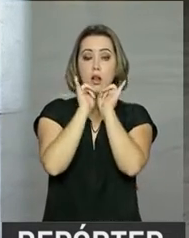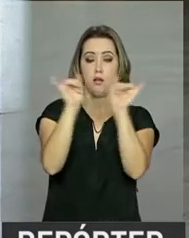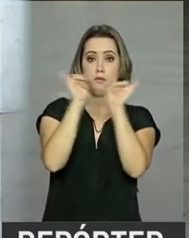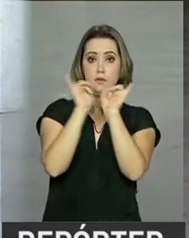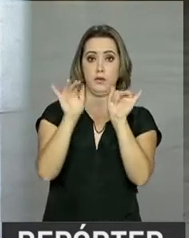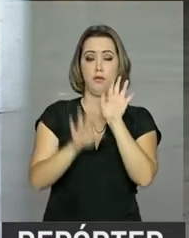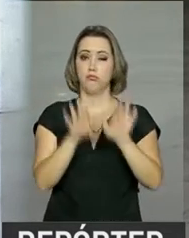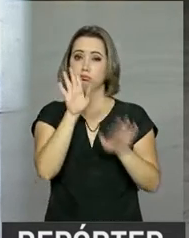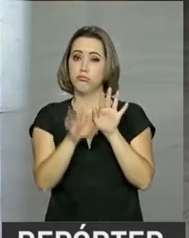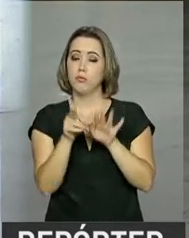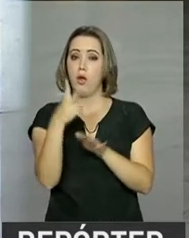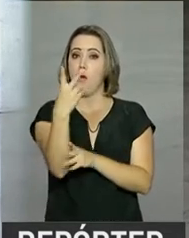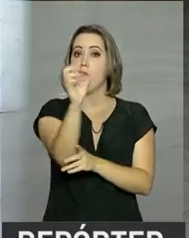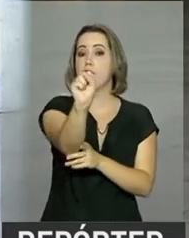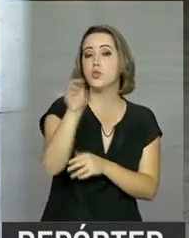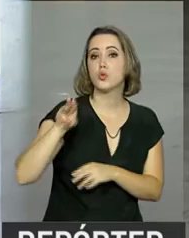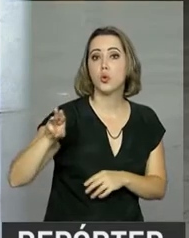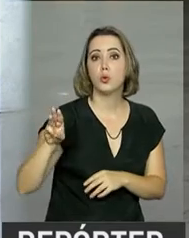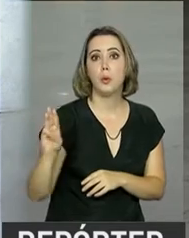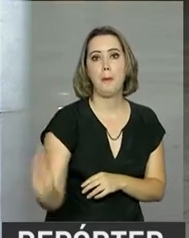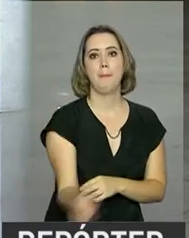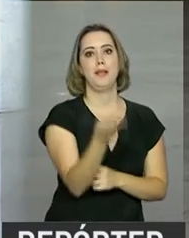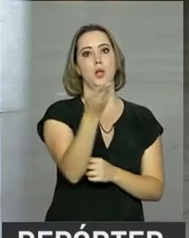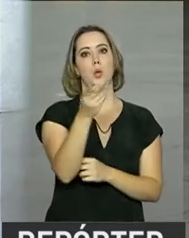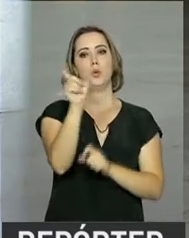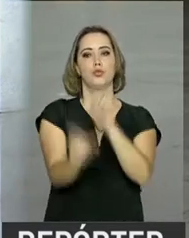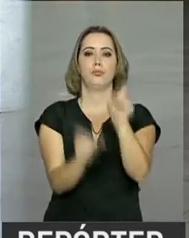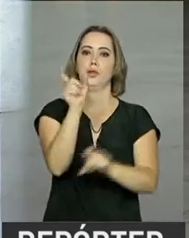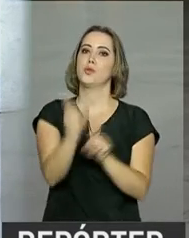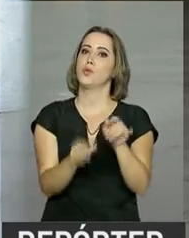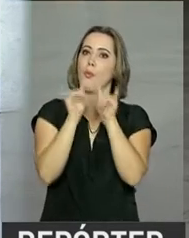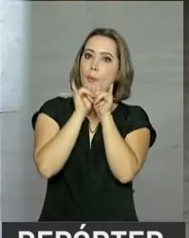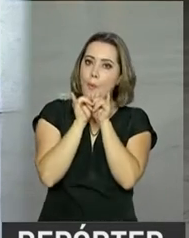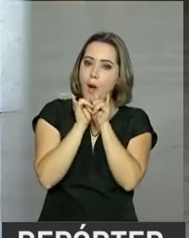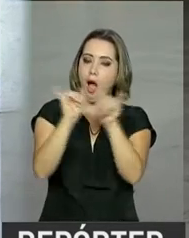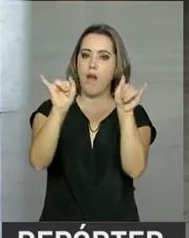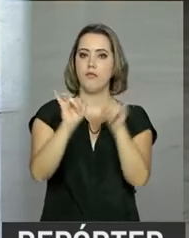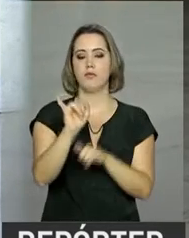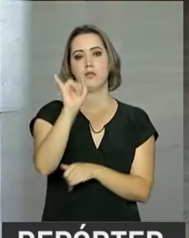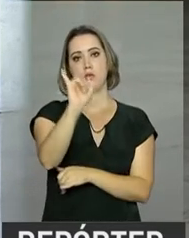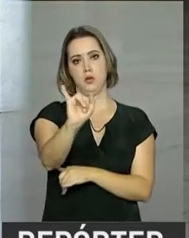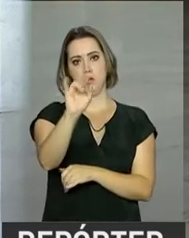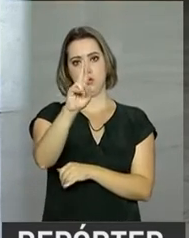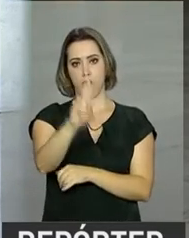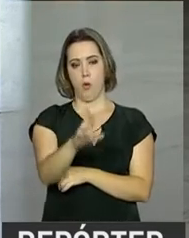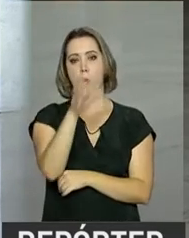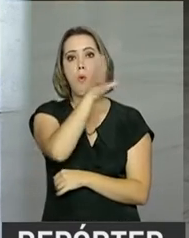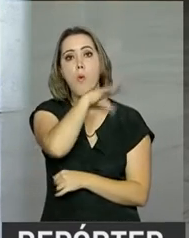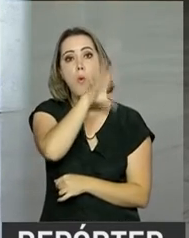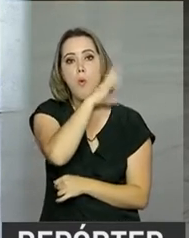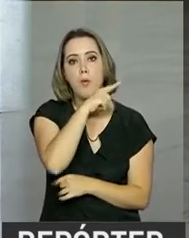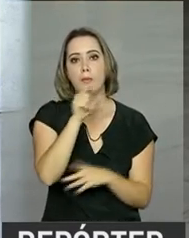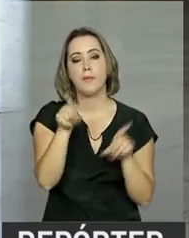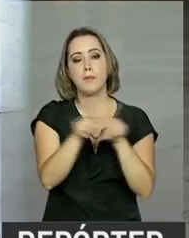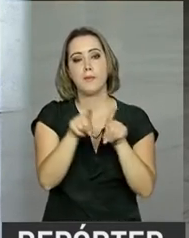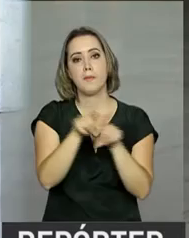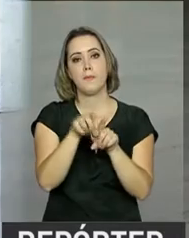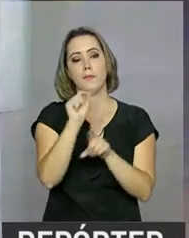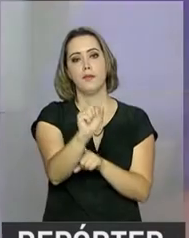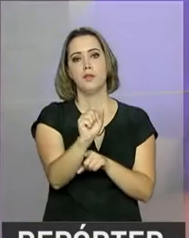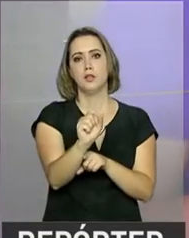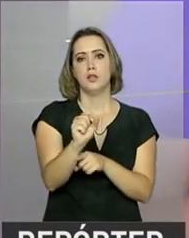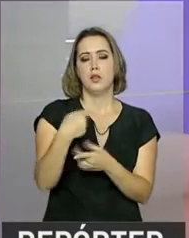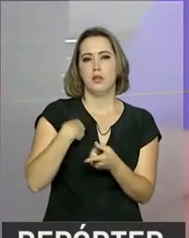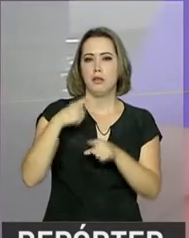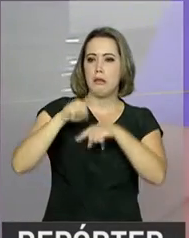pelo menos 28 milhões e 300 mil pessoas façam a declaração do imposto de renda e roberto as instituições